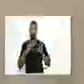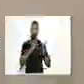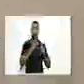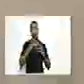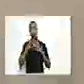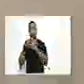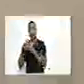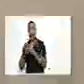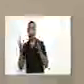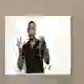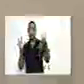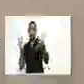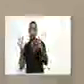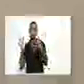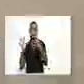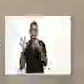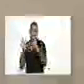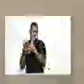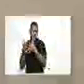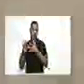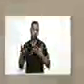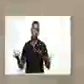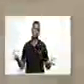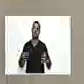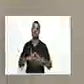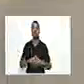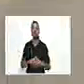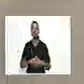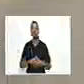compactador e